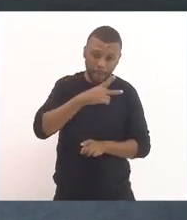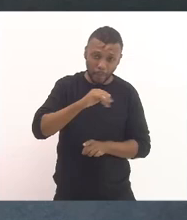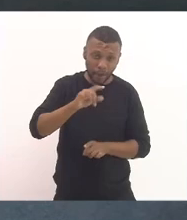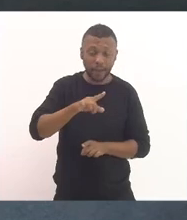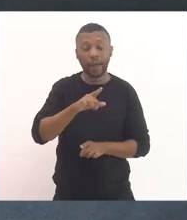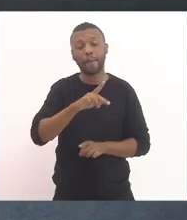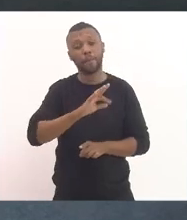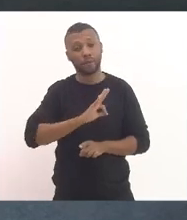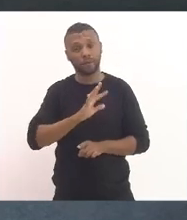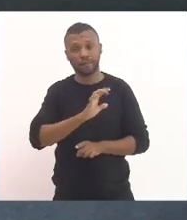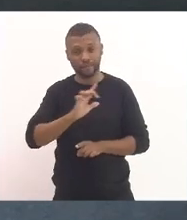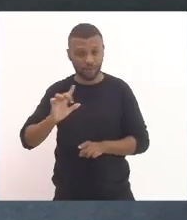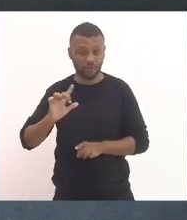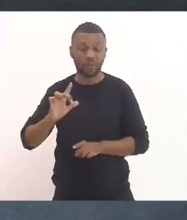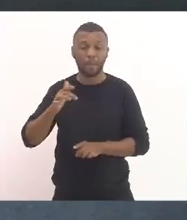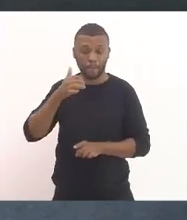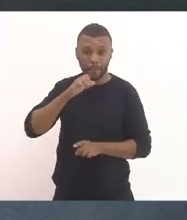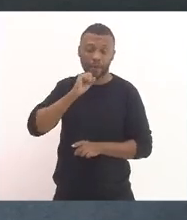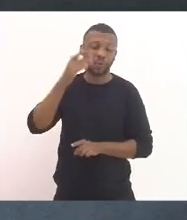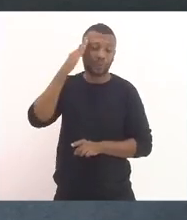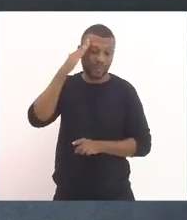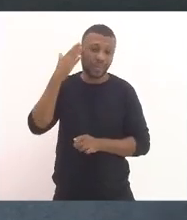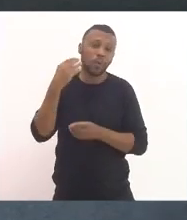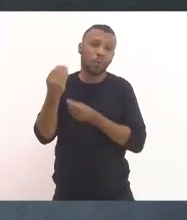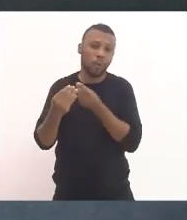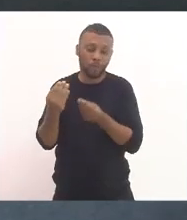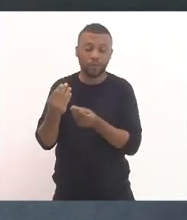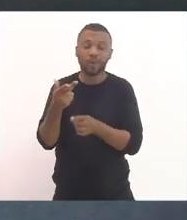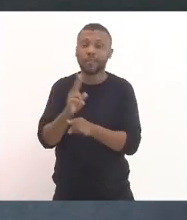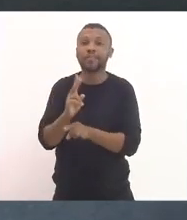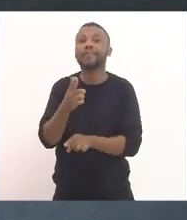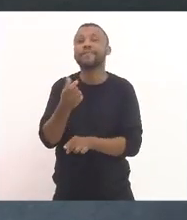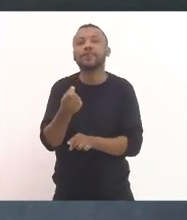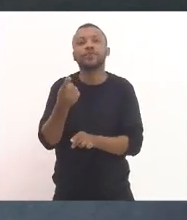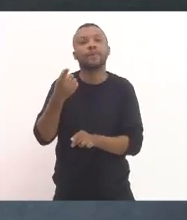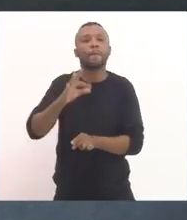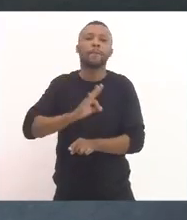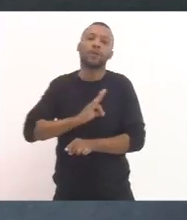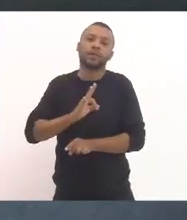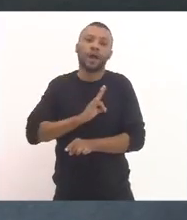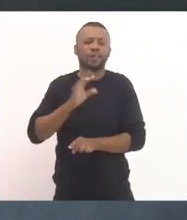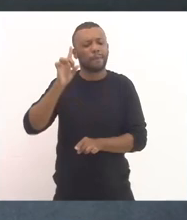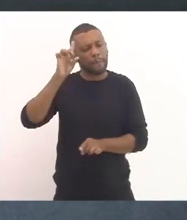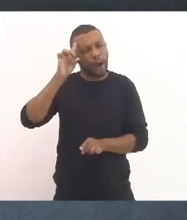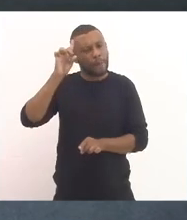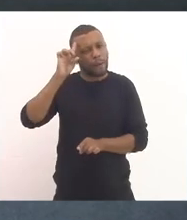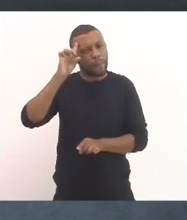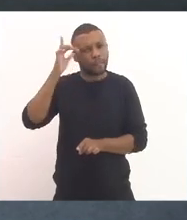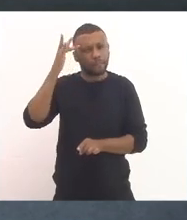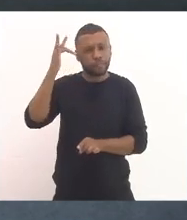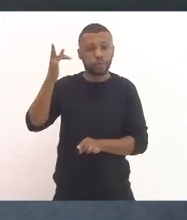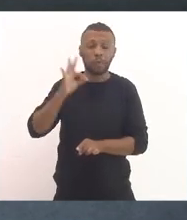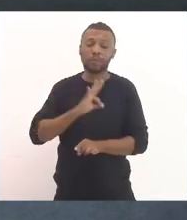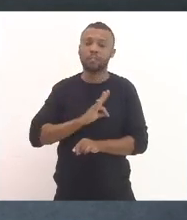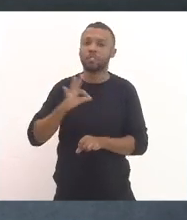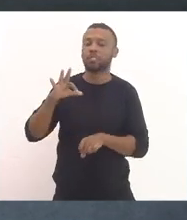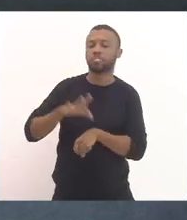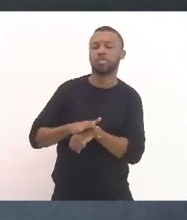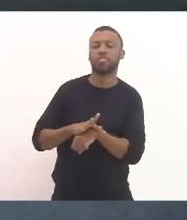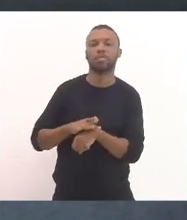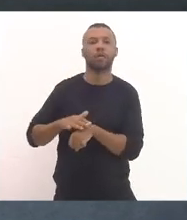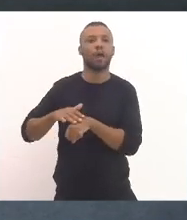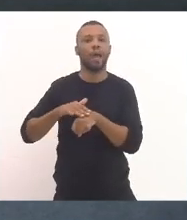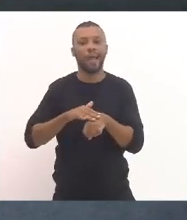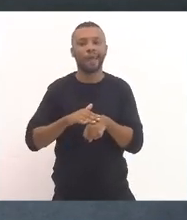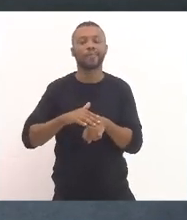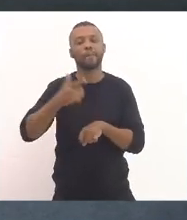irmã hoje a pensionista eu sei bem como é que é hoje atende cerca de vinte policiais por dia e os policiais estão doentes cada